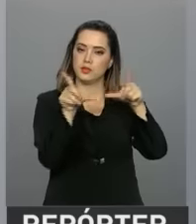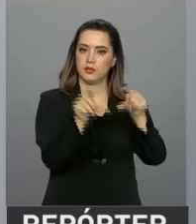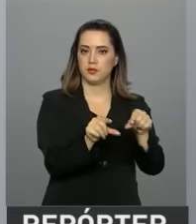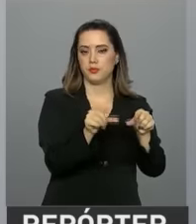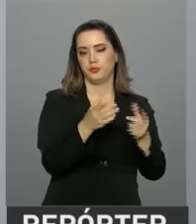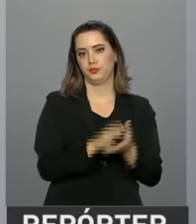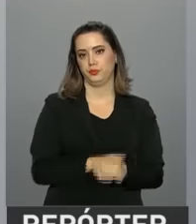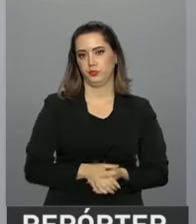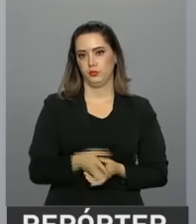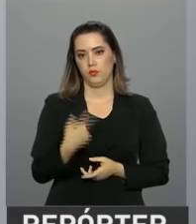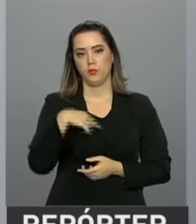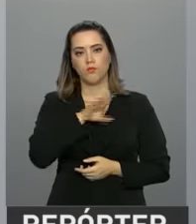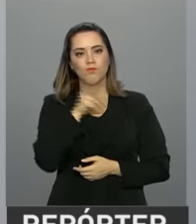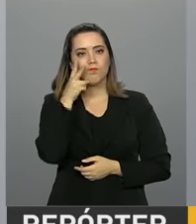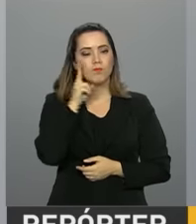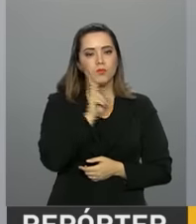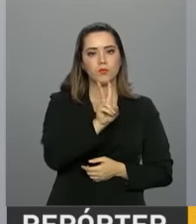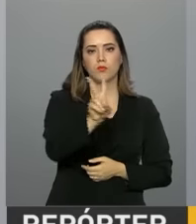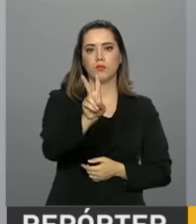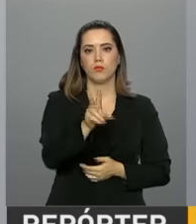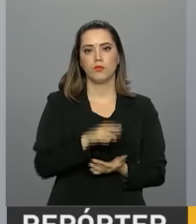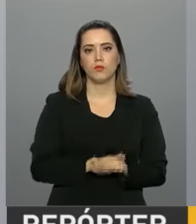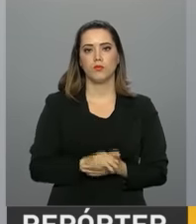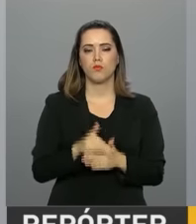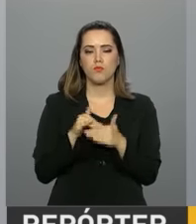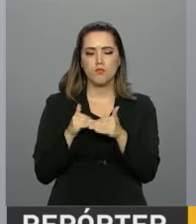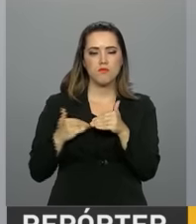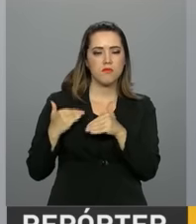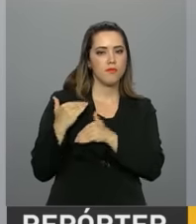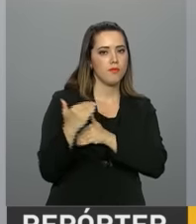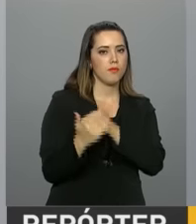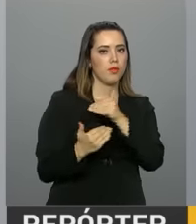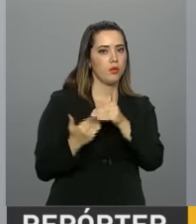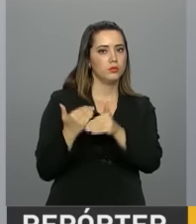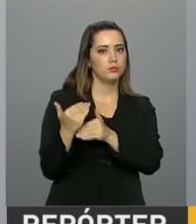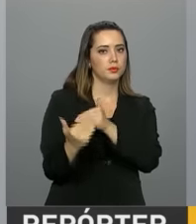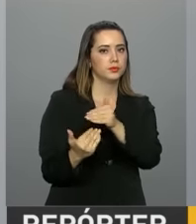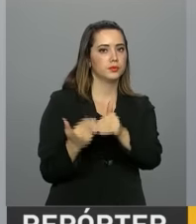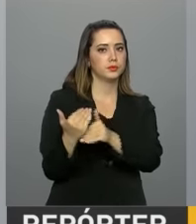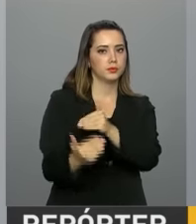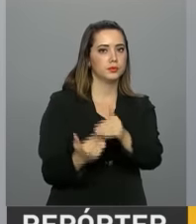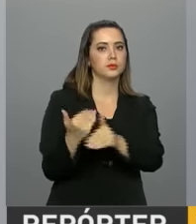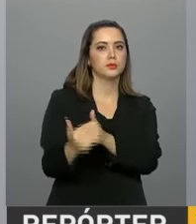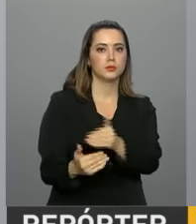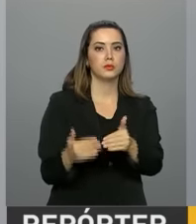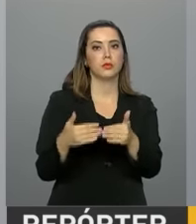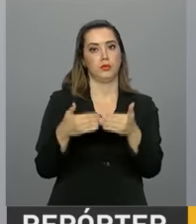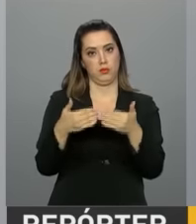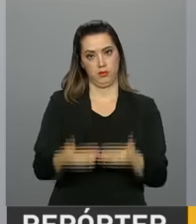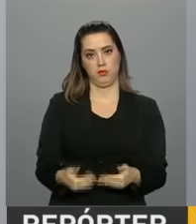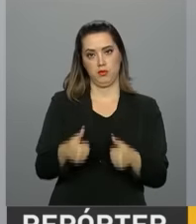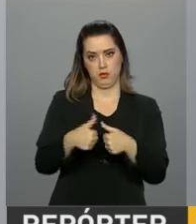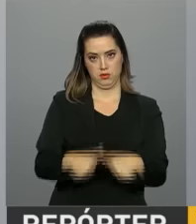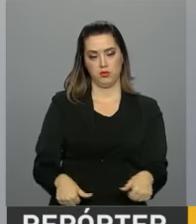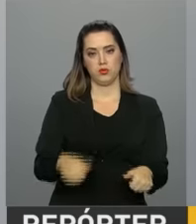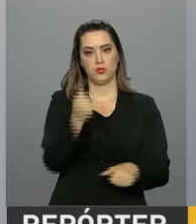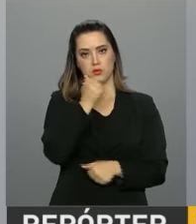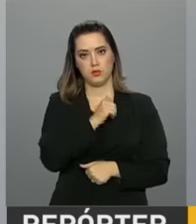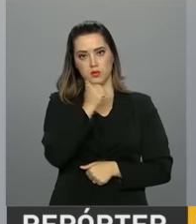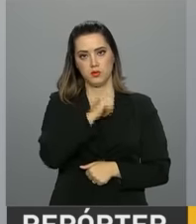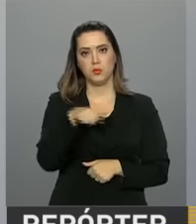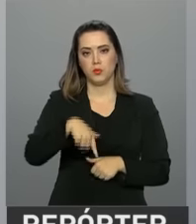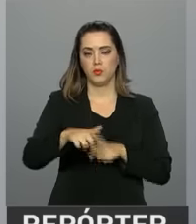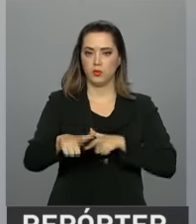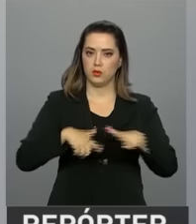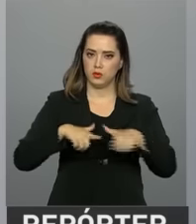O que nós temos assistido é um crescimento constante da presença da mulher no mercado de trabalho